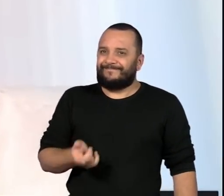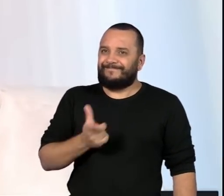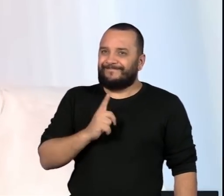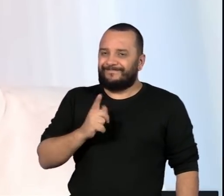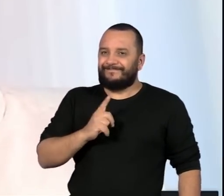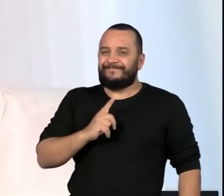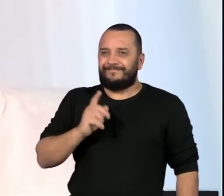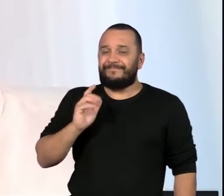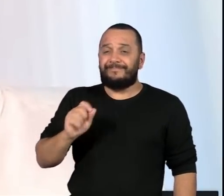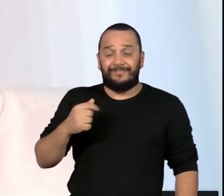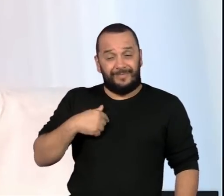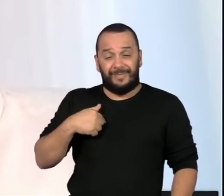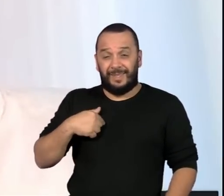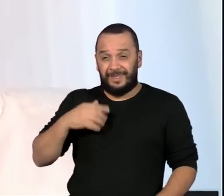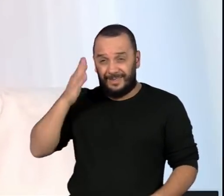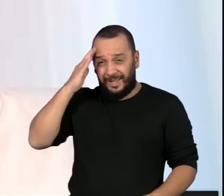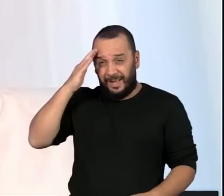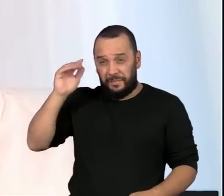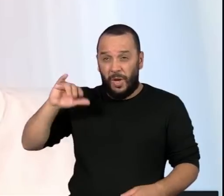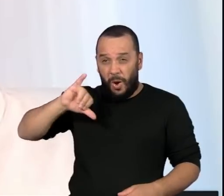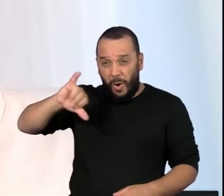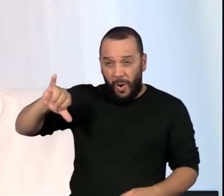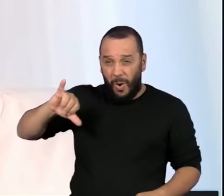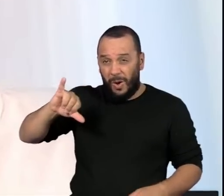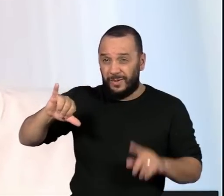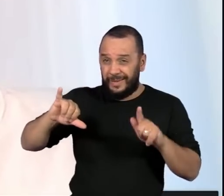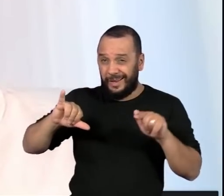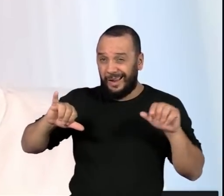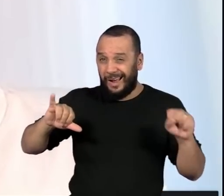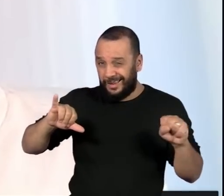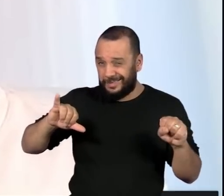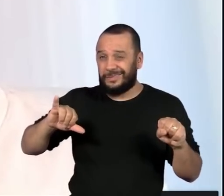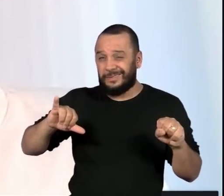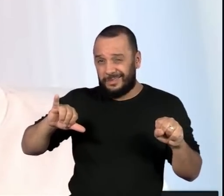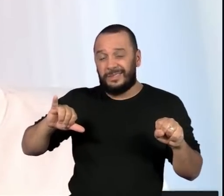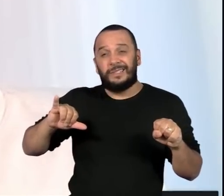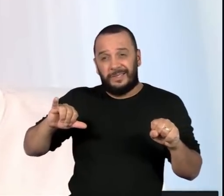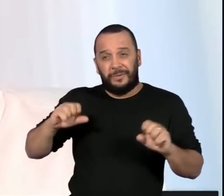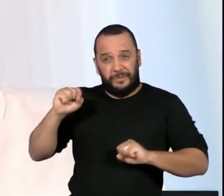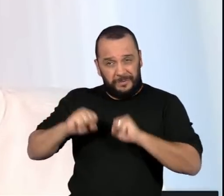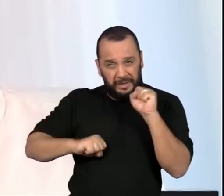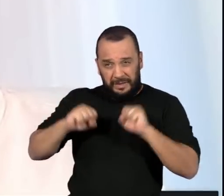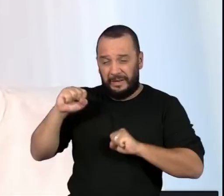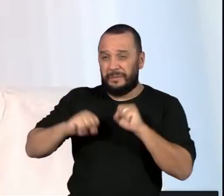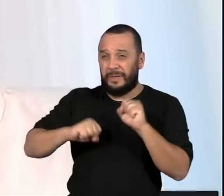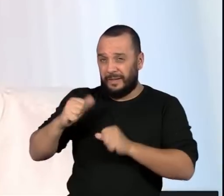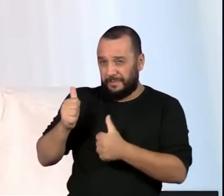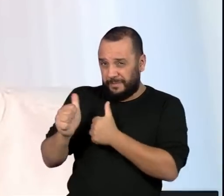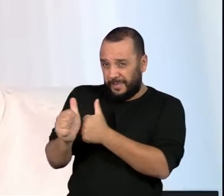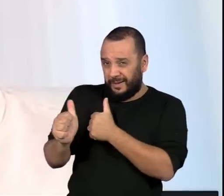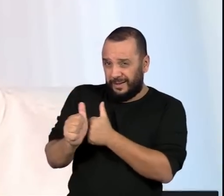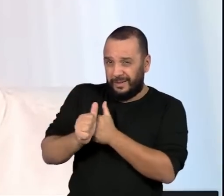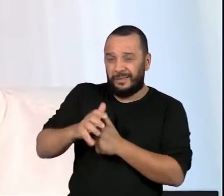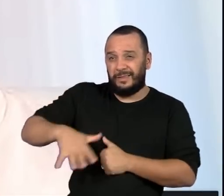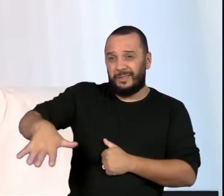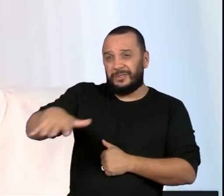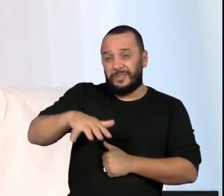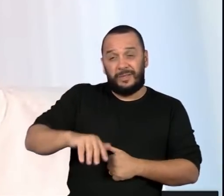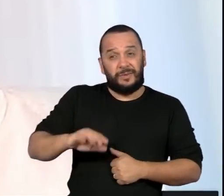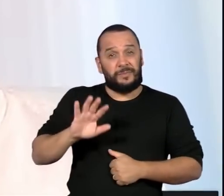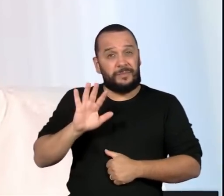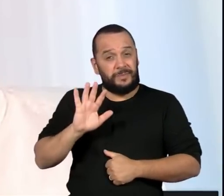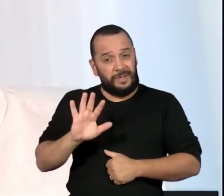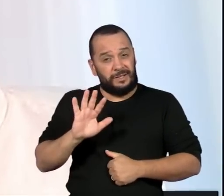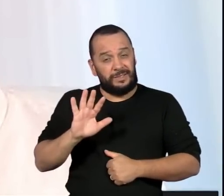atividade de óleo e gás, que historicamente tem estado nos arredores da região, mas felizmente